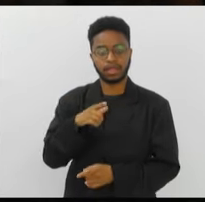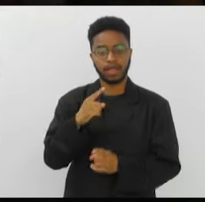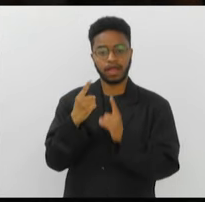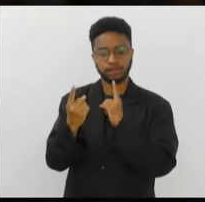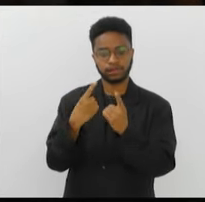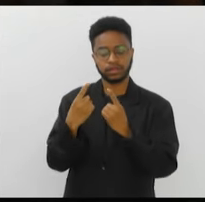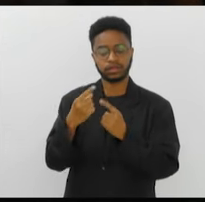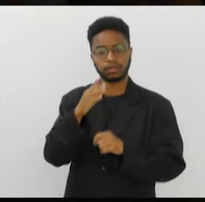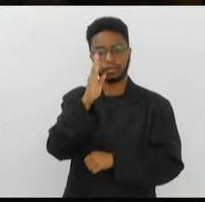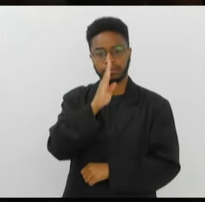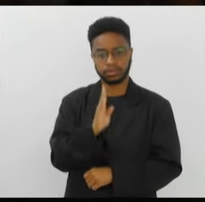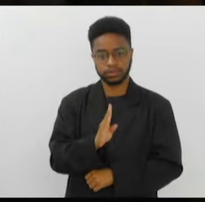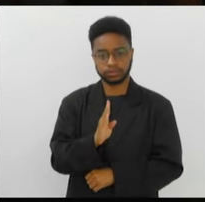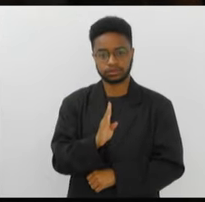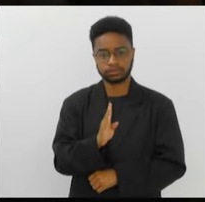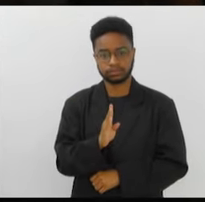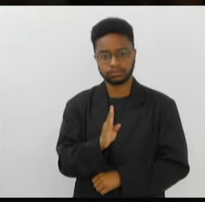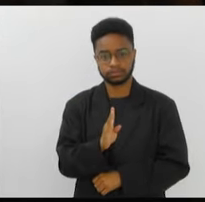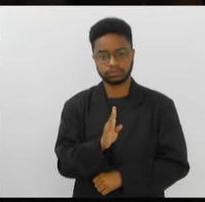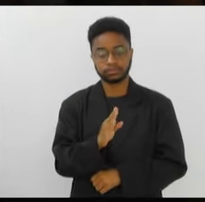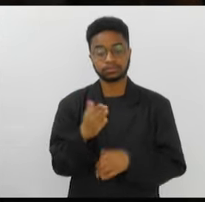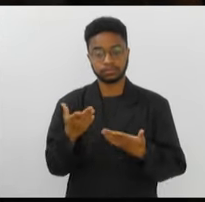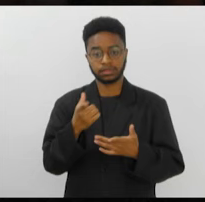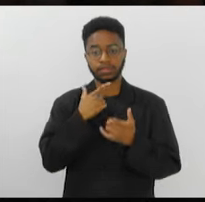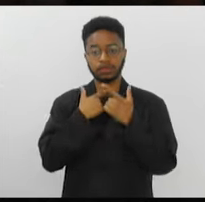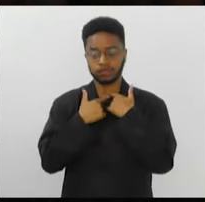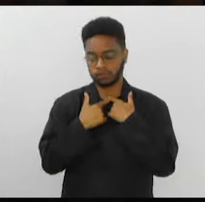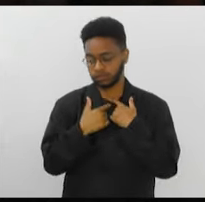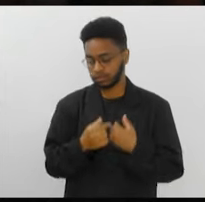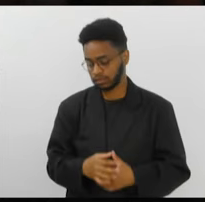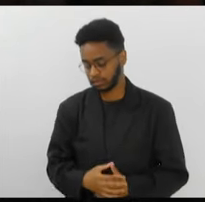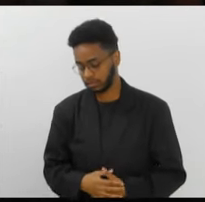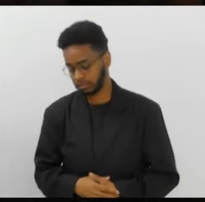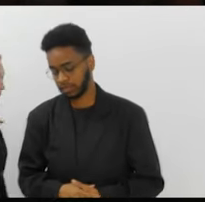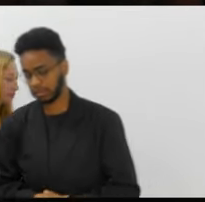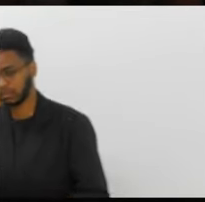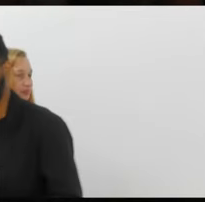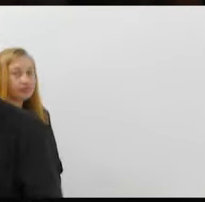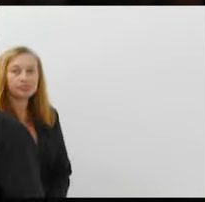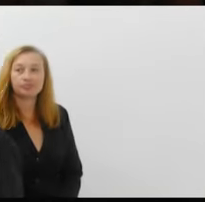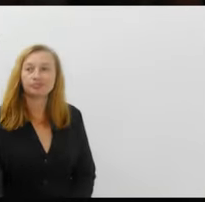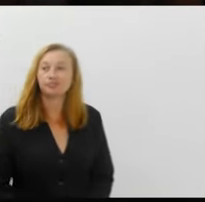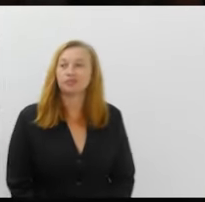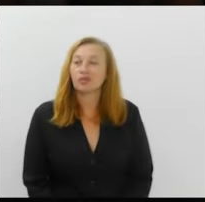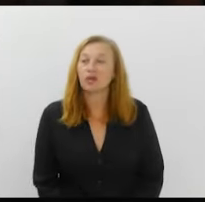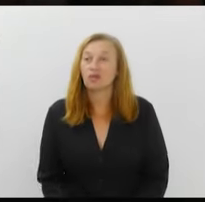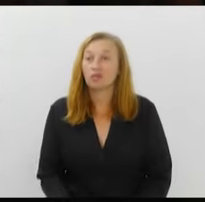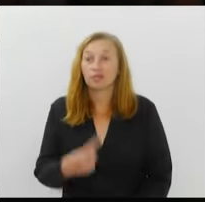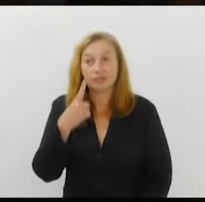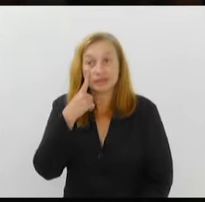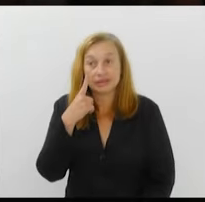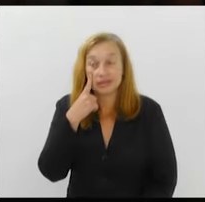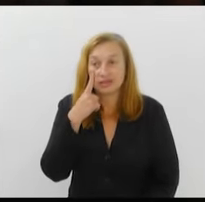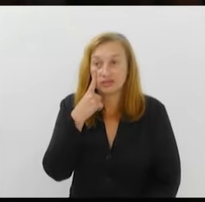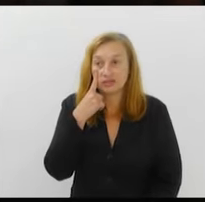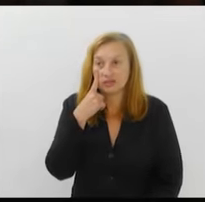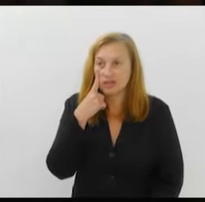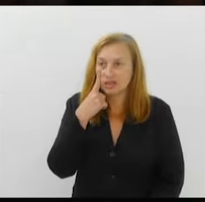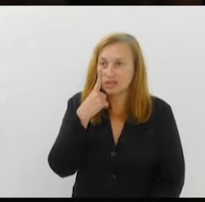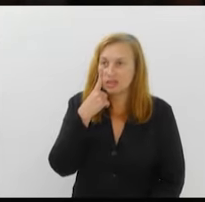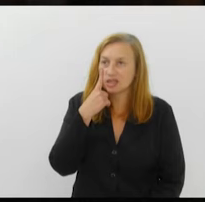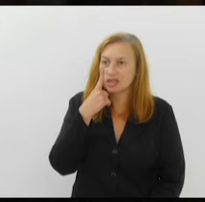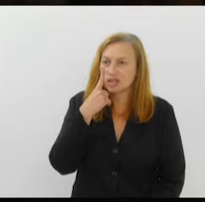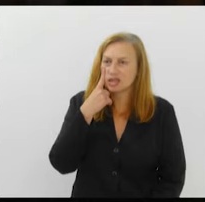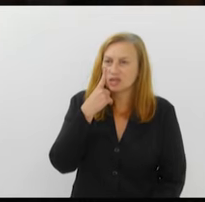Brasil, você vê à vontade a firma funcionando, você vê ali cracudo, vê as